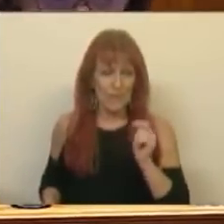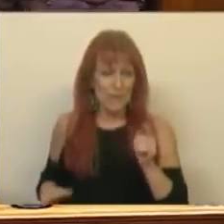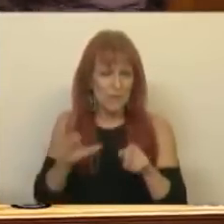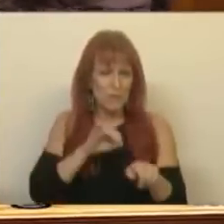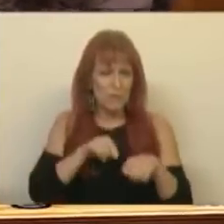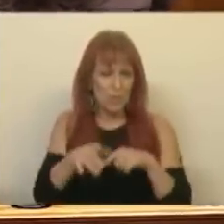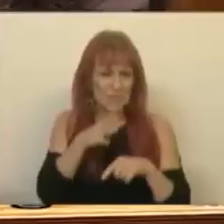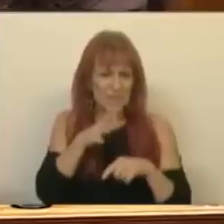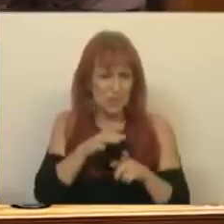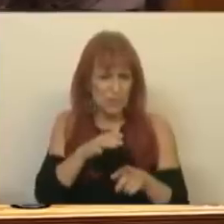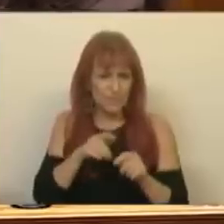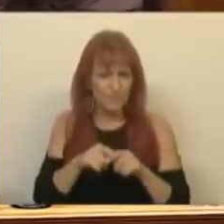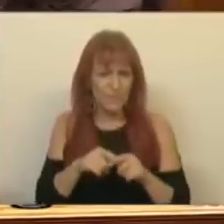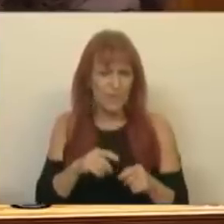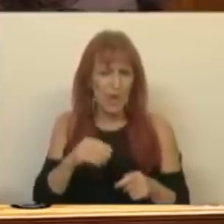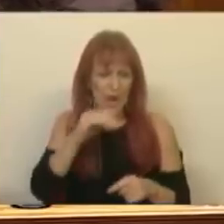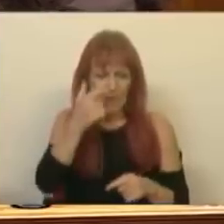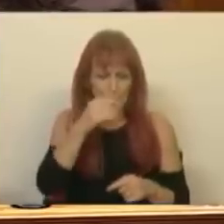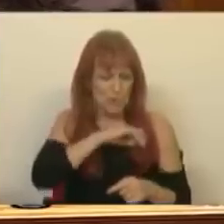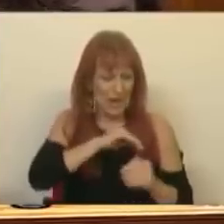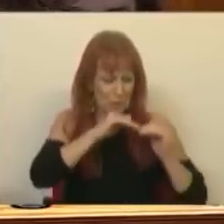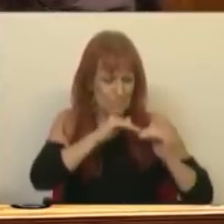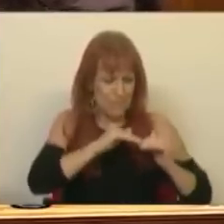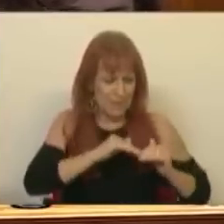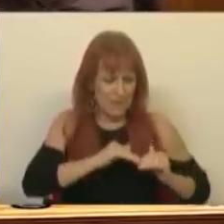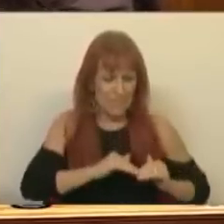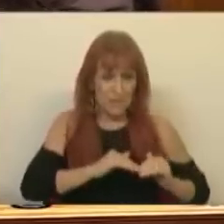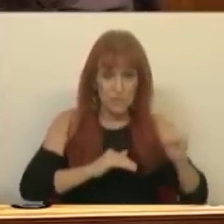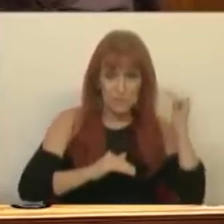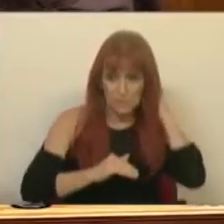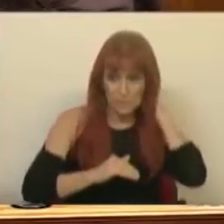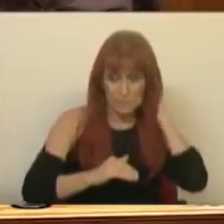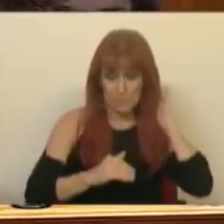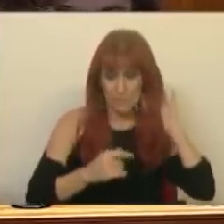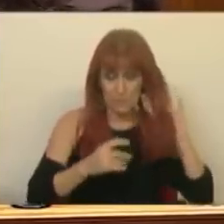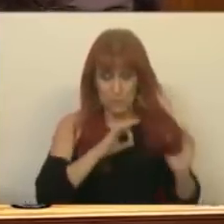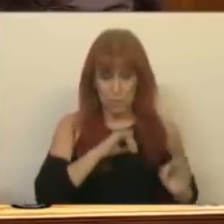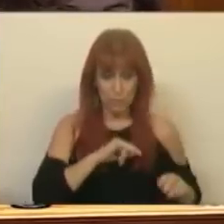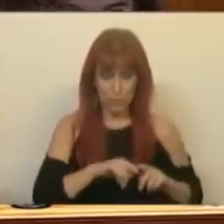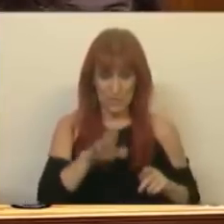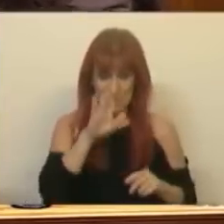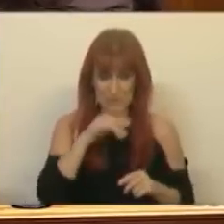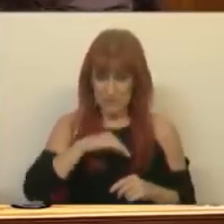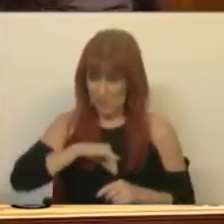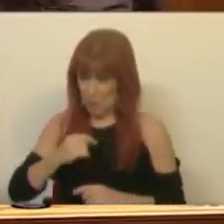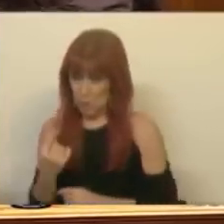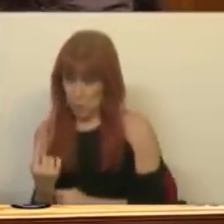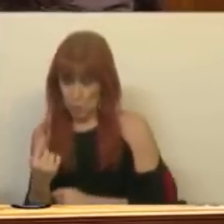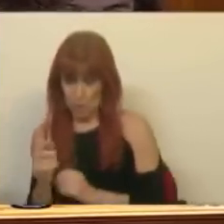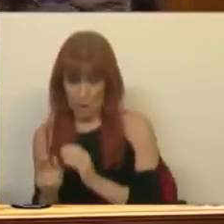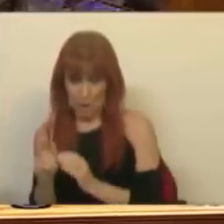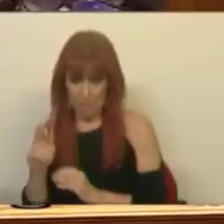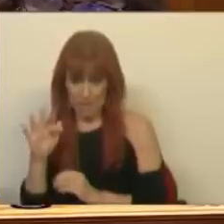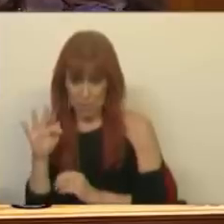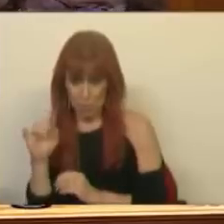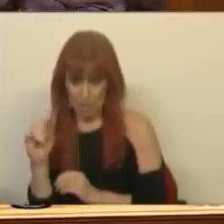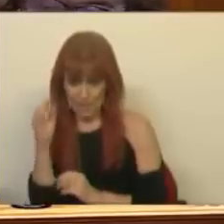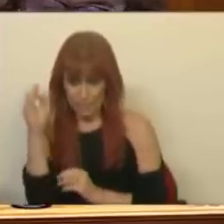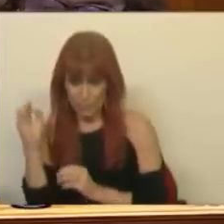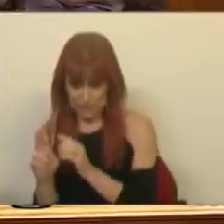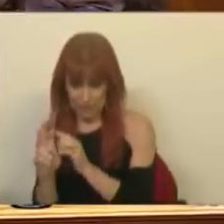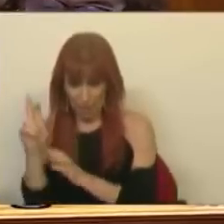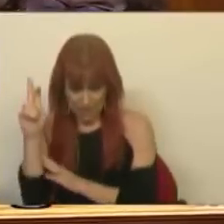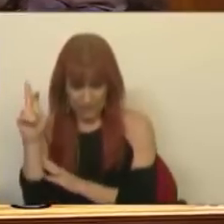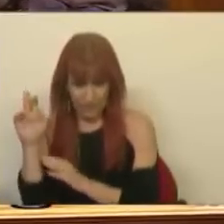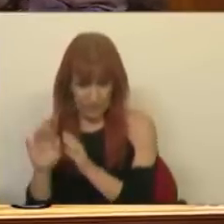o senhor Deputado os senhores ganham cada vez menos se um salário aumenta 40%